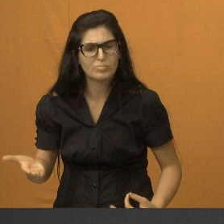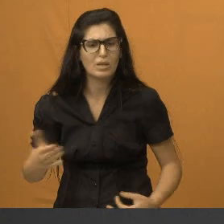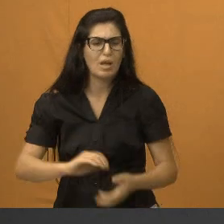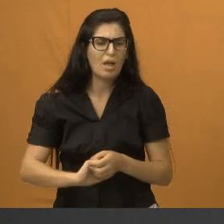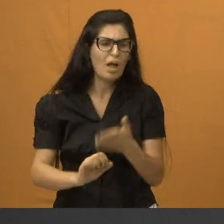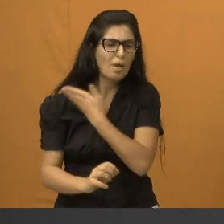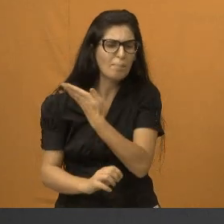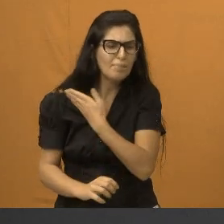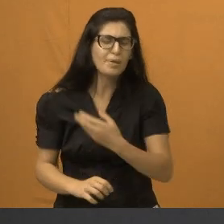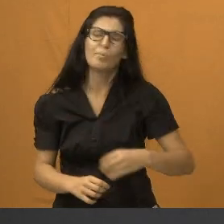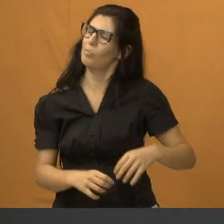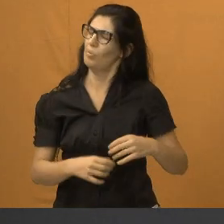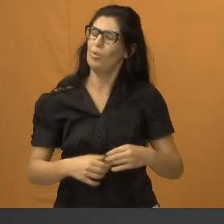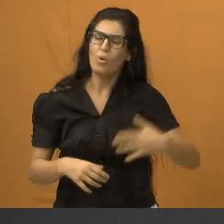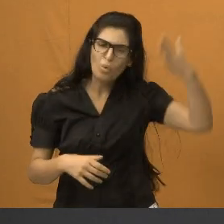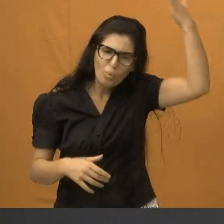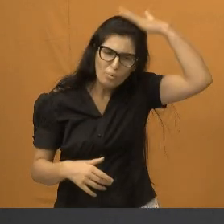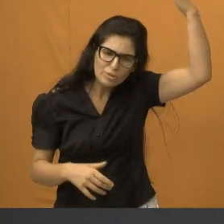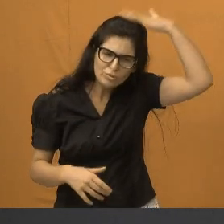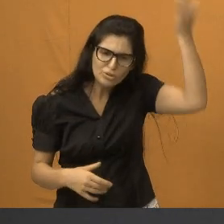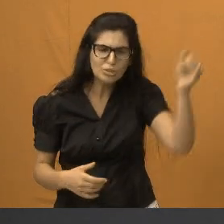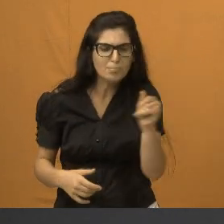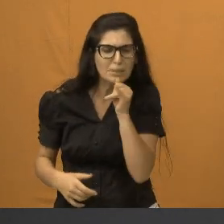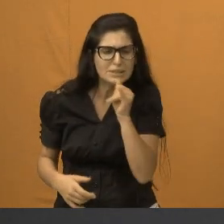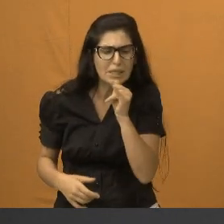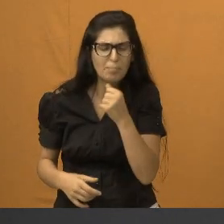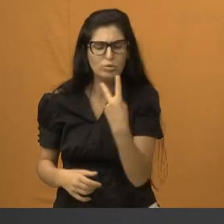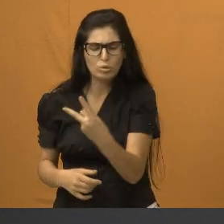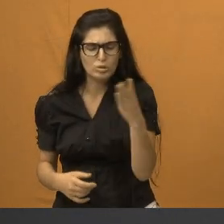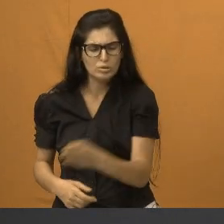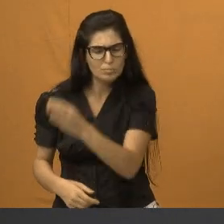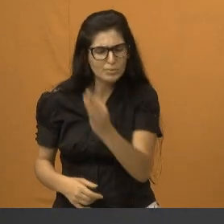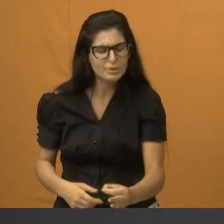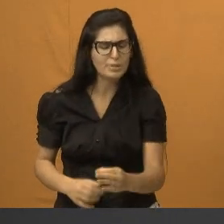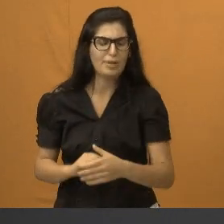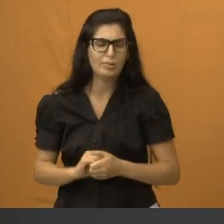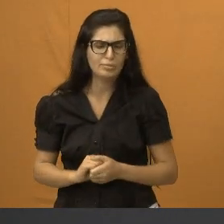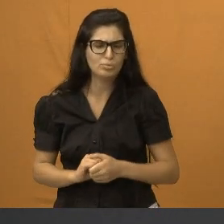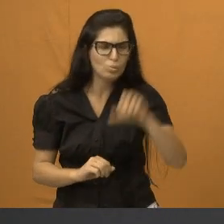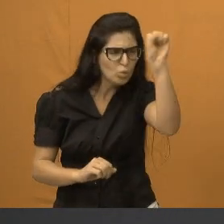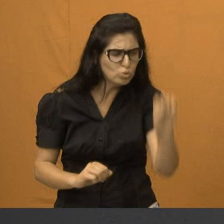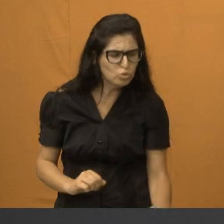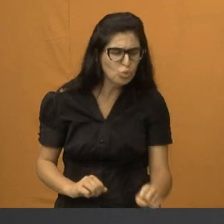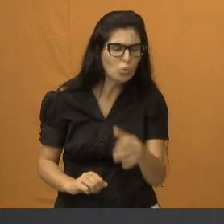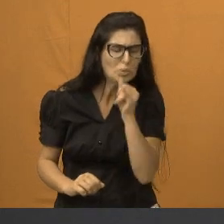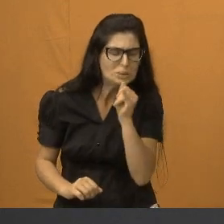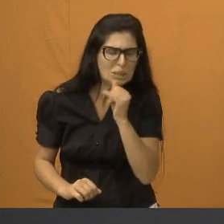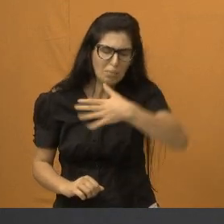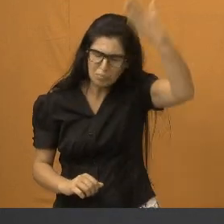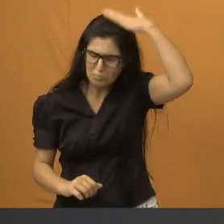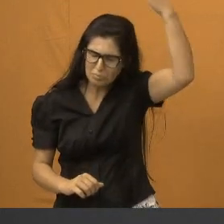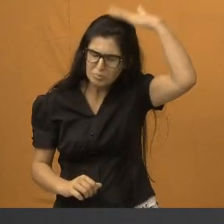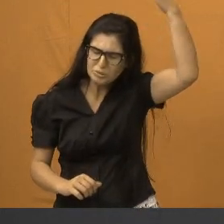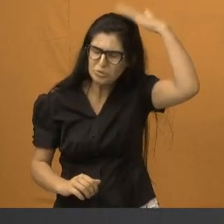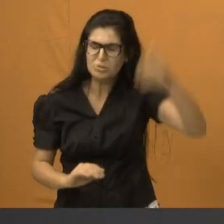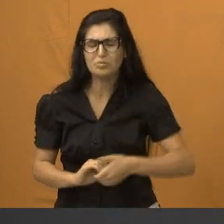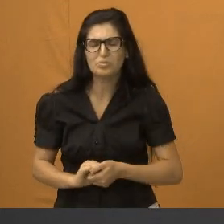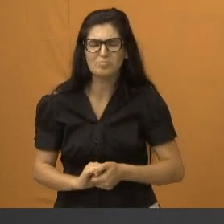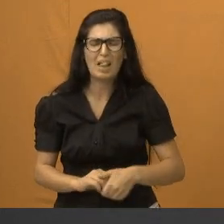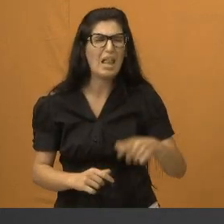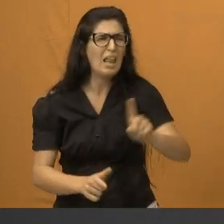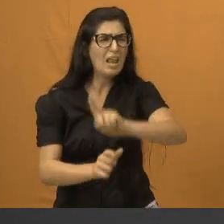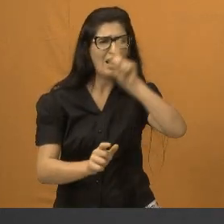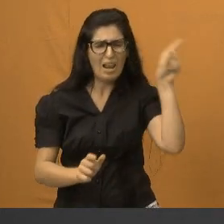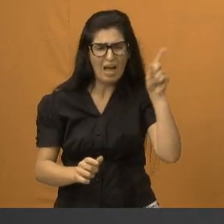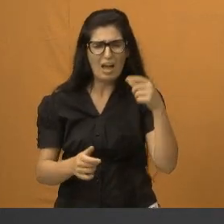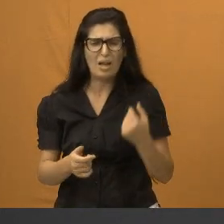Curitiba, era 2% o IPVA. O que acontecia com as grandes locadoras? só registrava os carros lá.